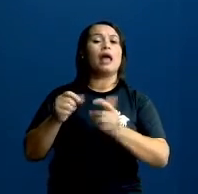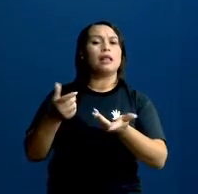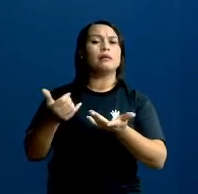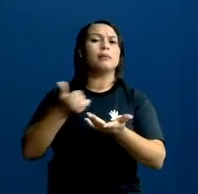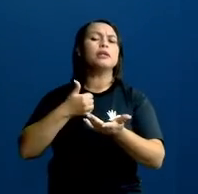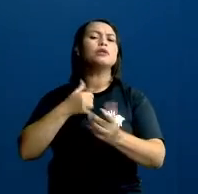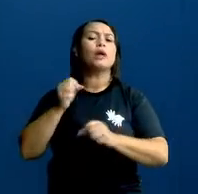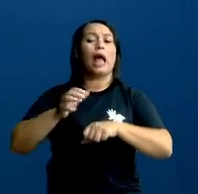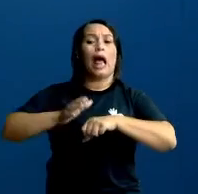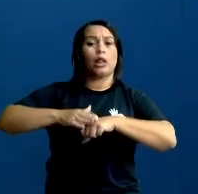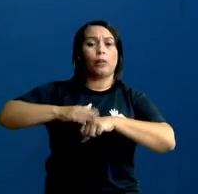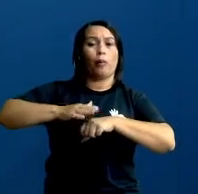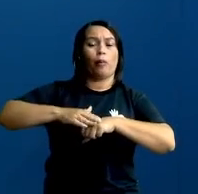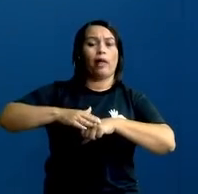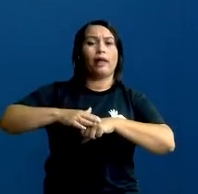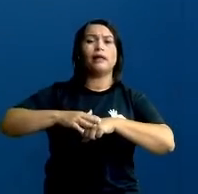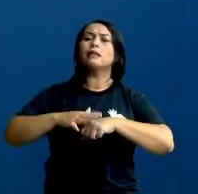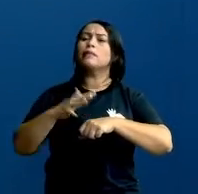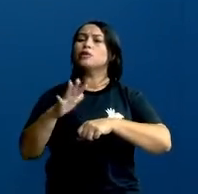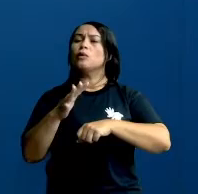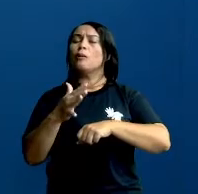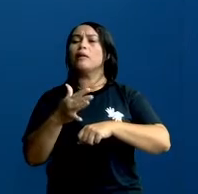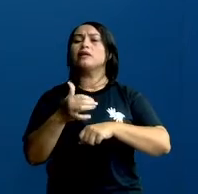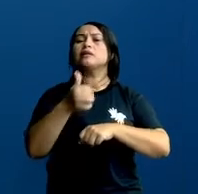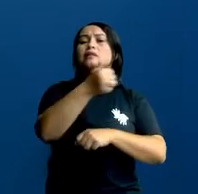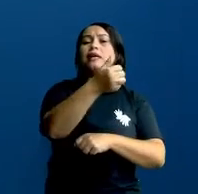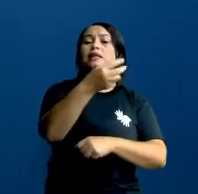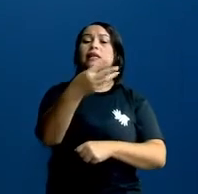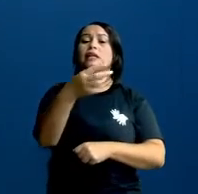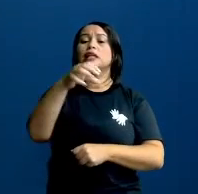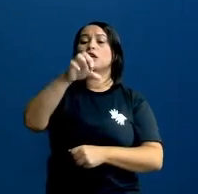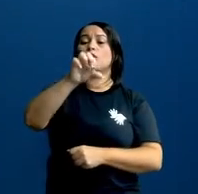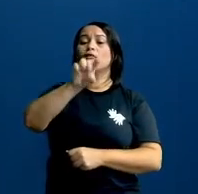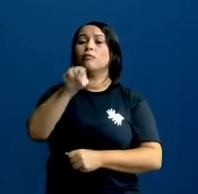que atualmente são